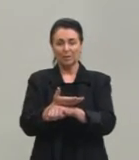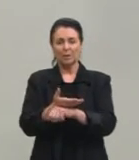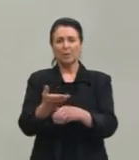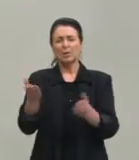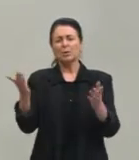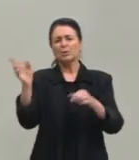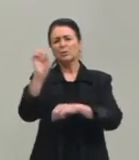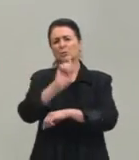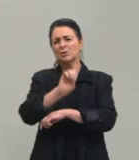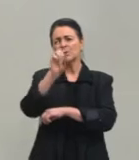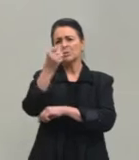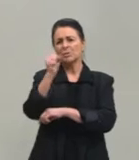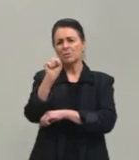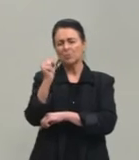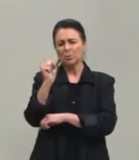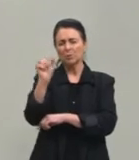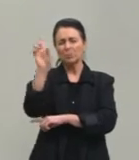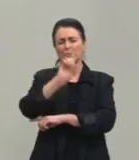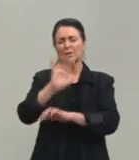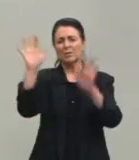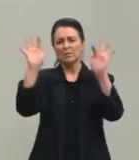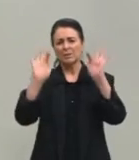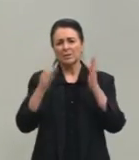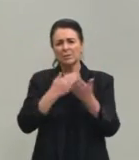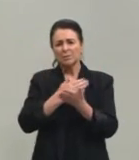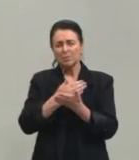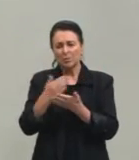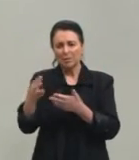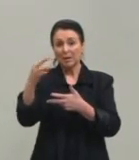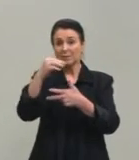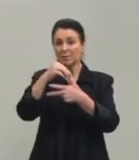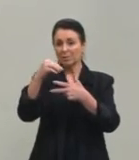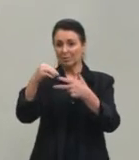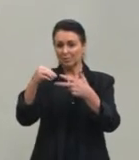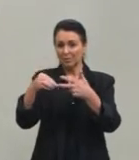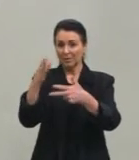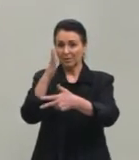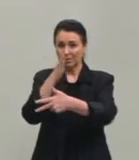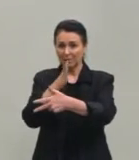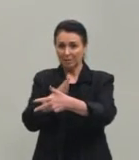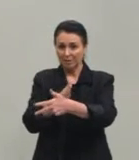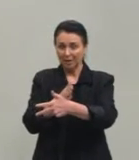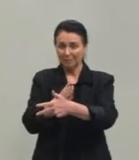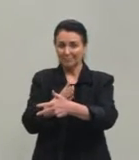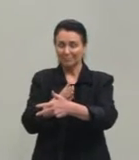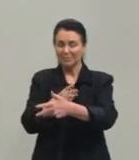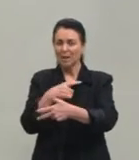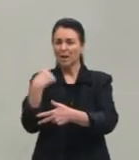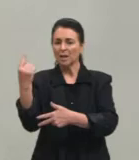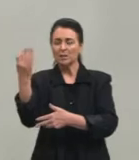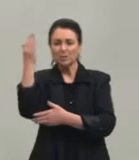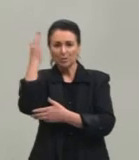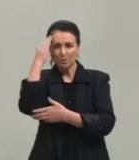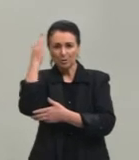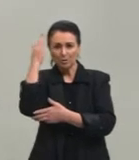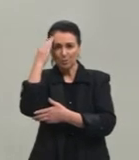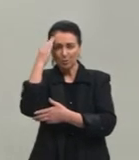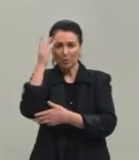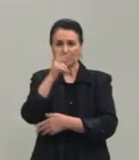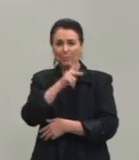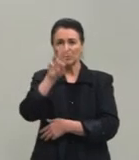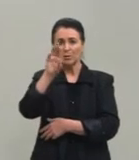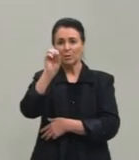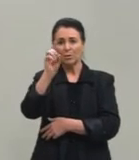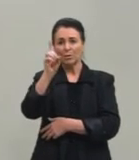um dia tão feliz para a gente, que é a estreia do nosso projeto de 2022, a gente foi acometido pela trágica notícia de que o Rodrigo,